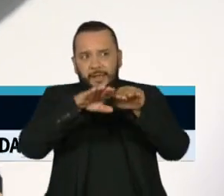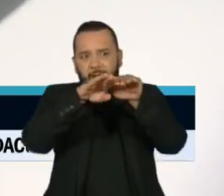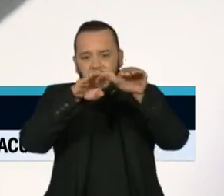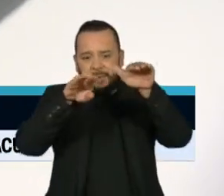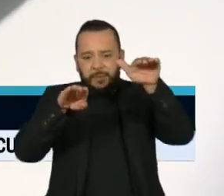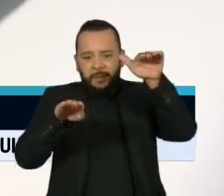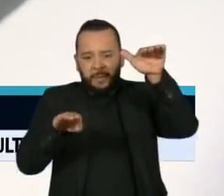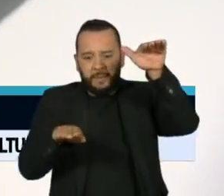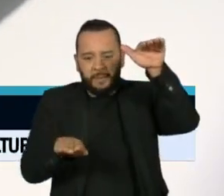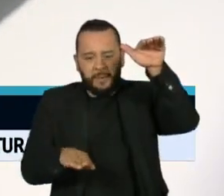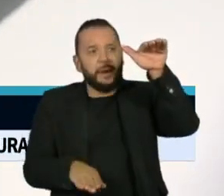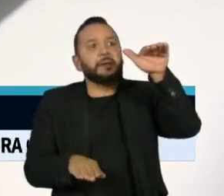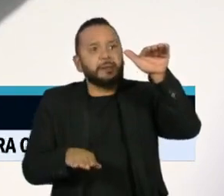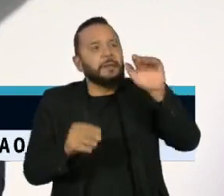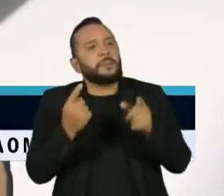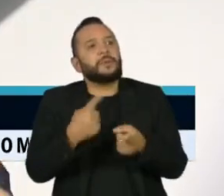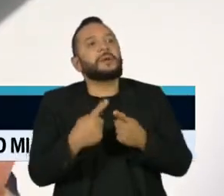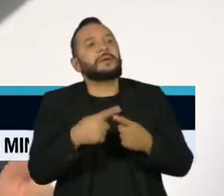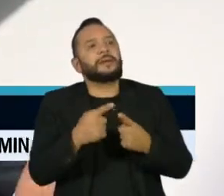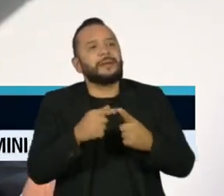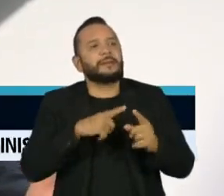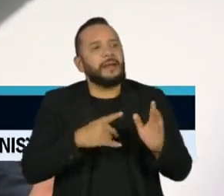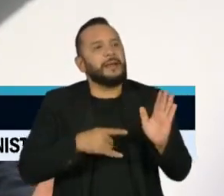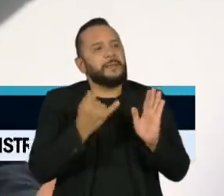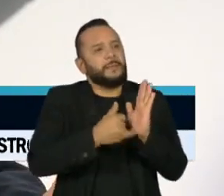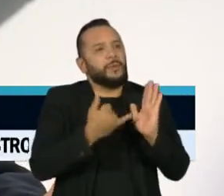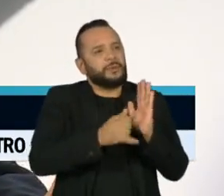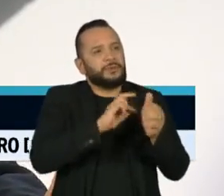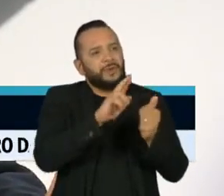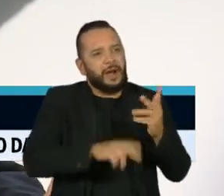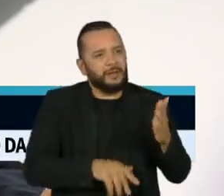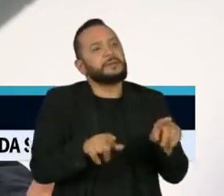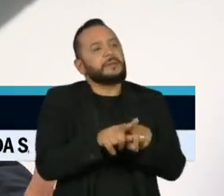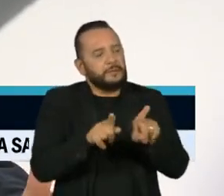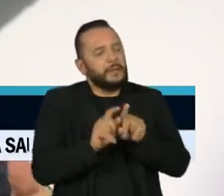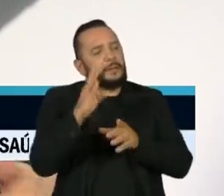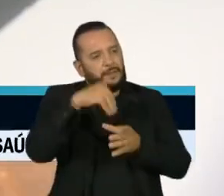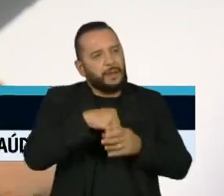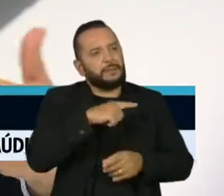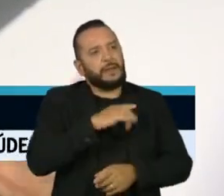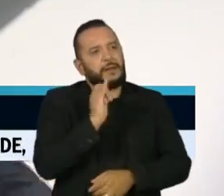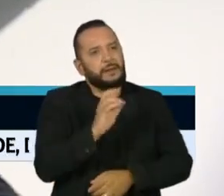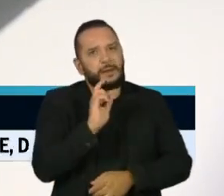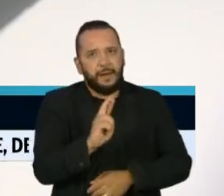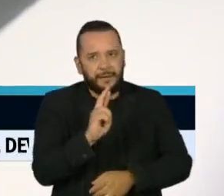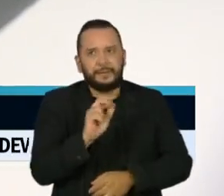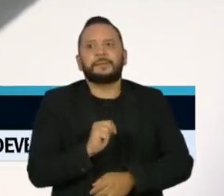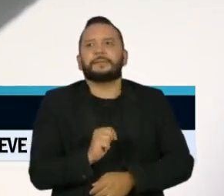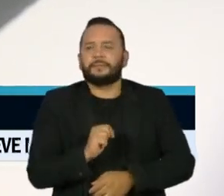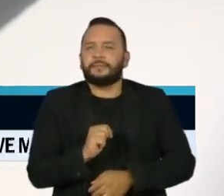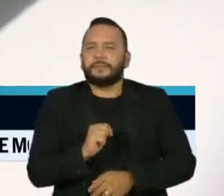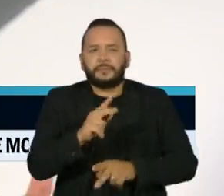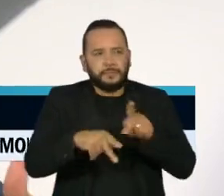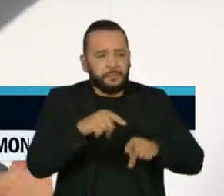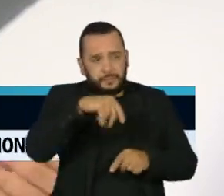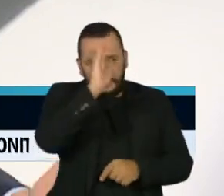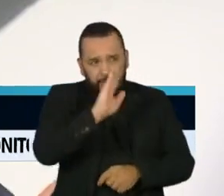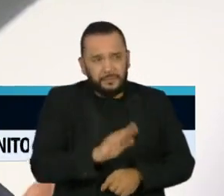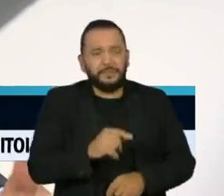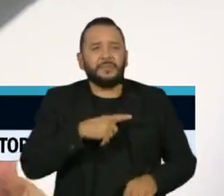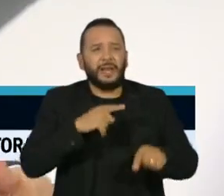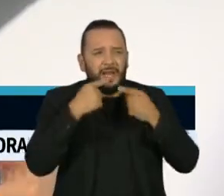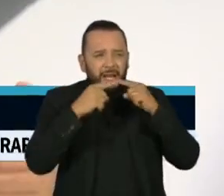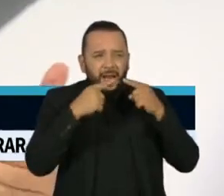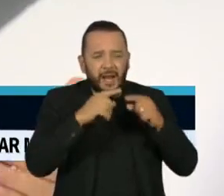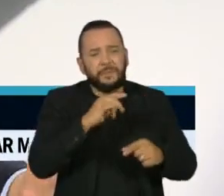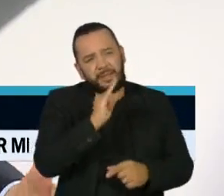deve a diversos tributos, entre eles o imposto de renda, né? Por mais que os brasileiros reclamem do